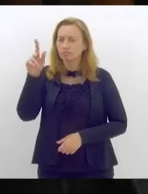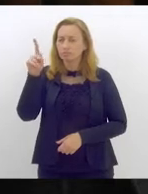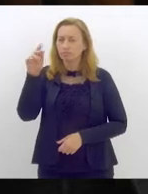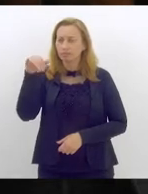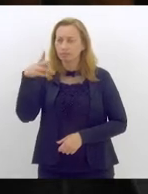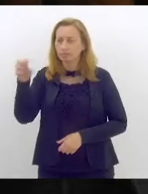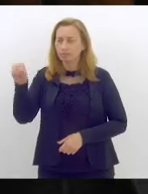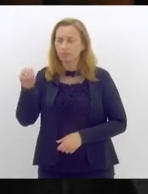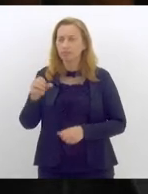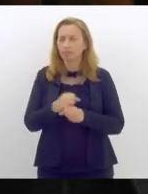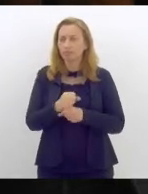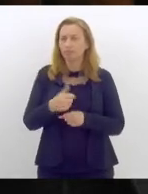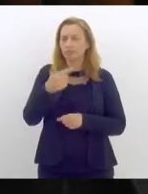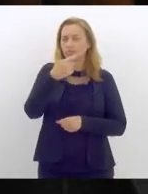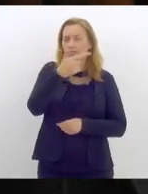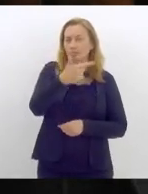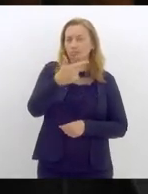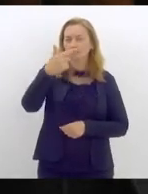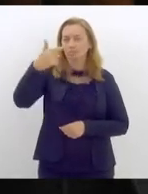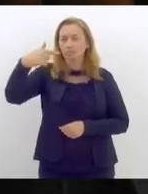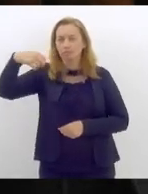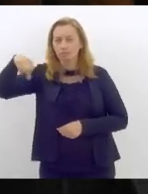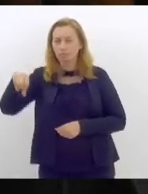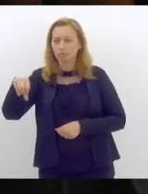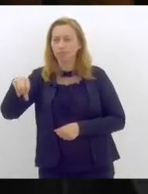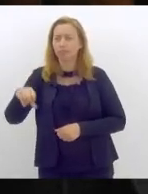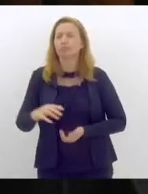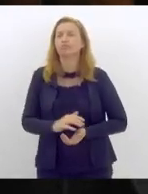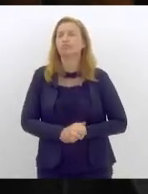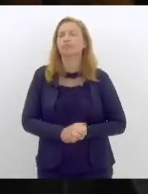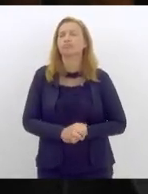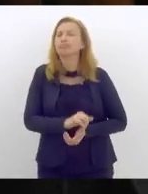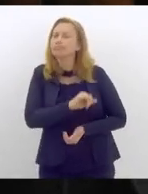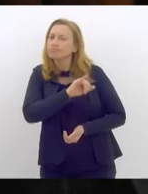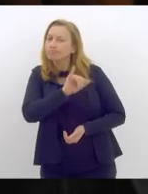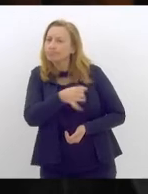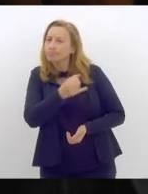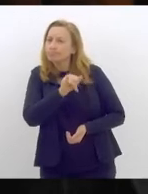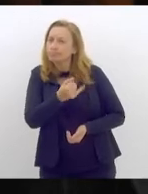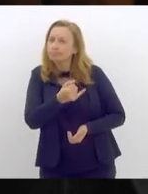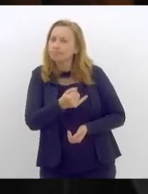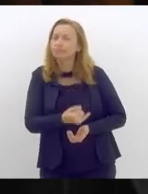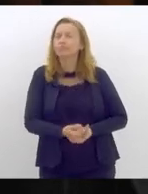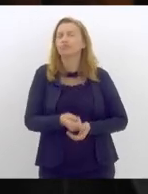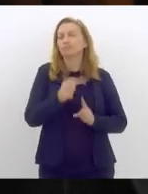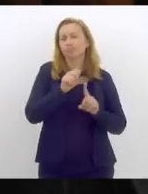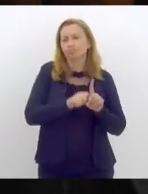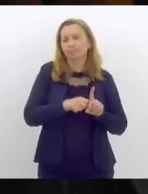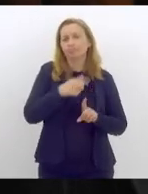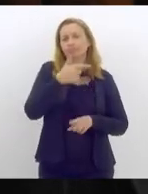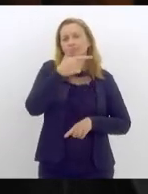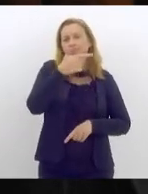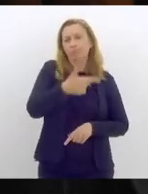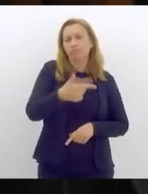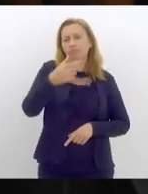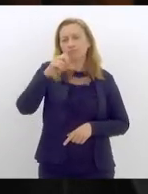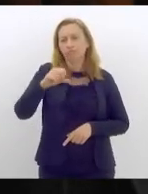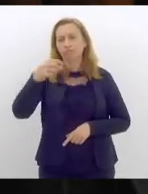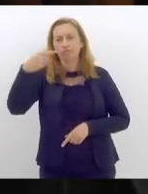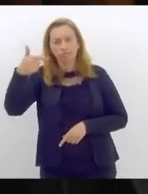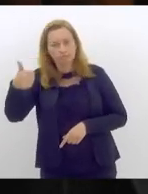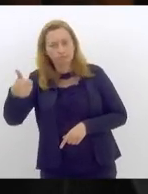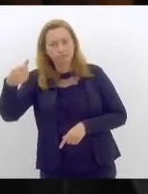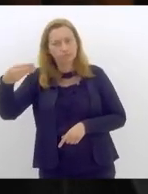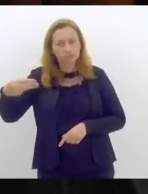Eis que em janeiro de 2013 uma lei